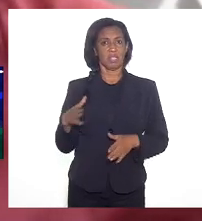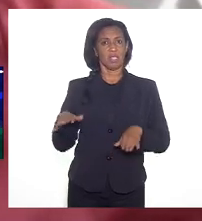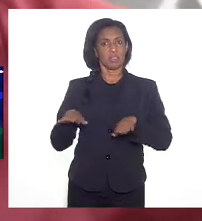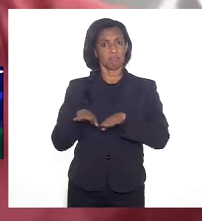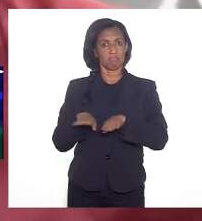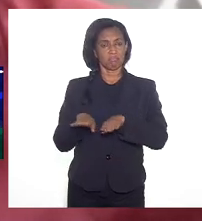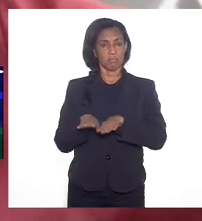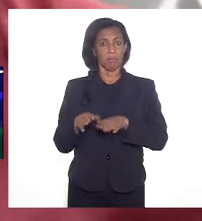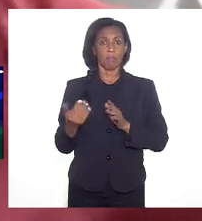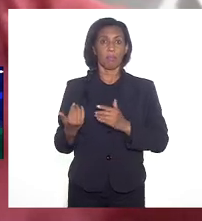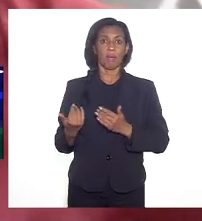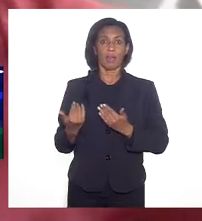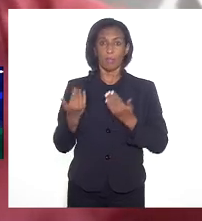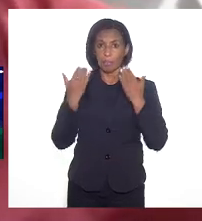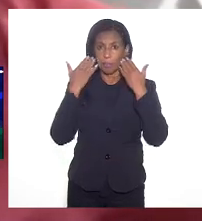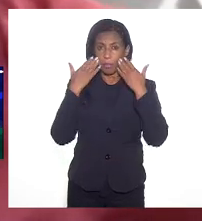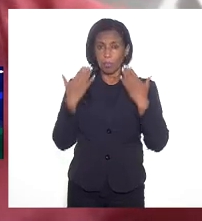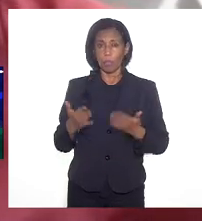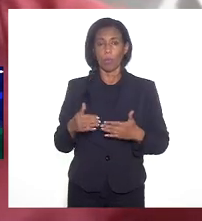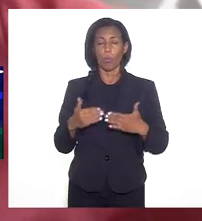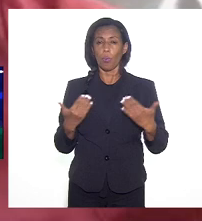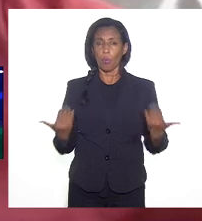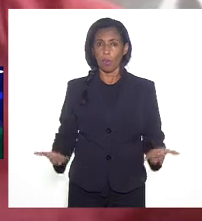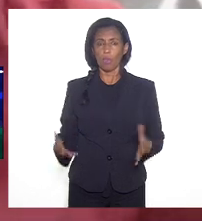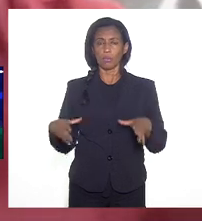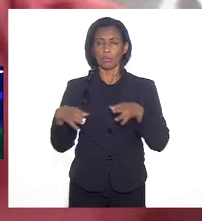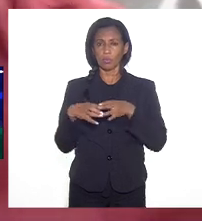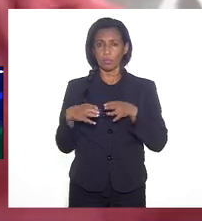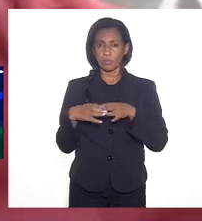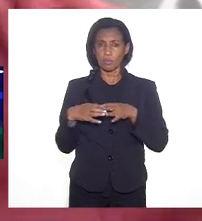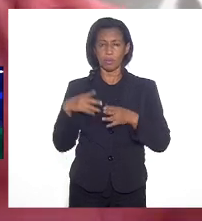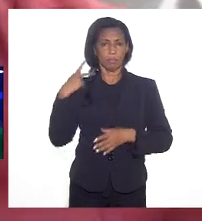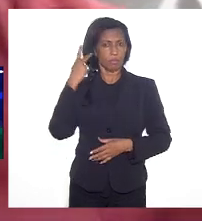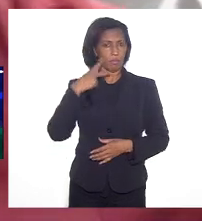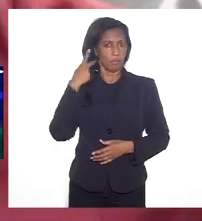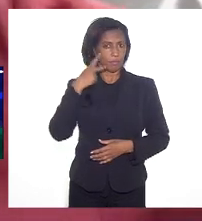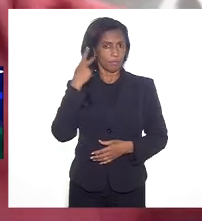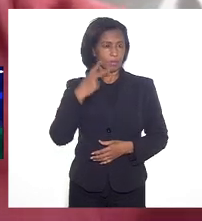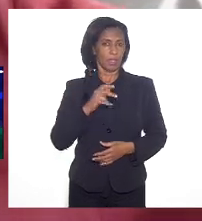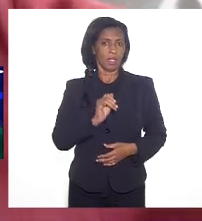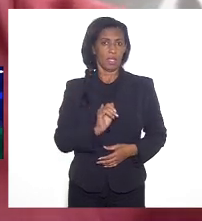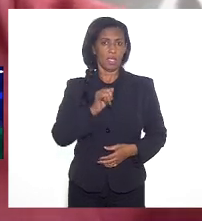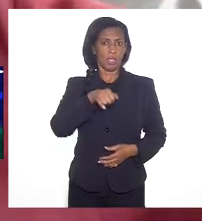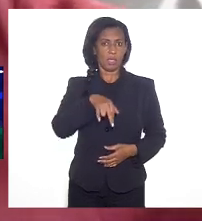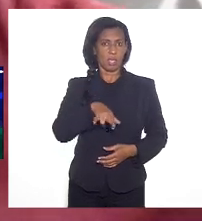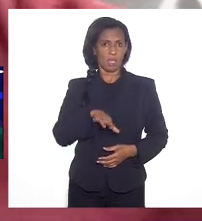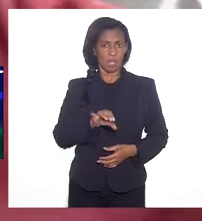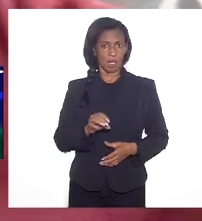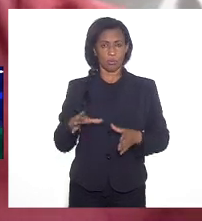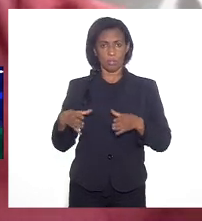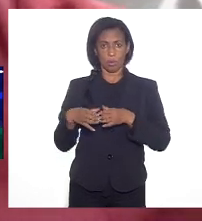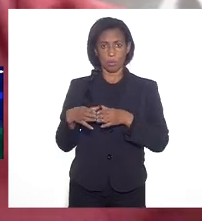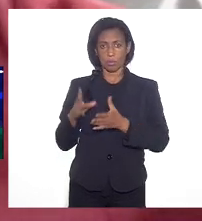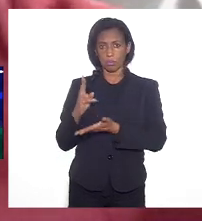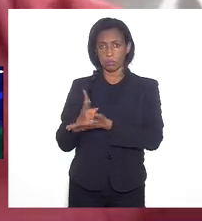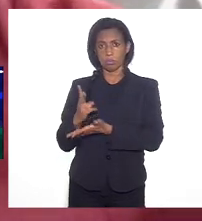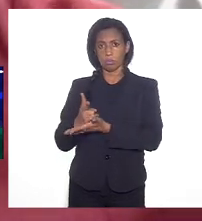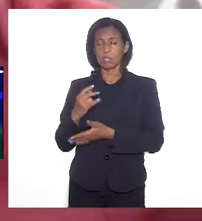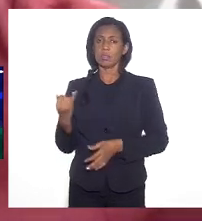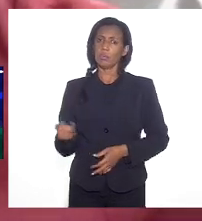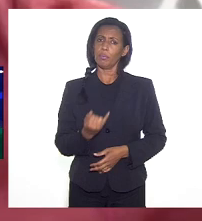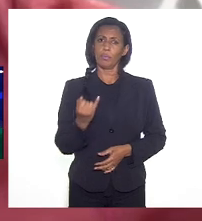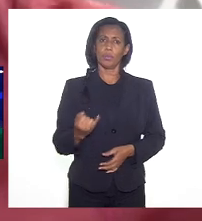para demonstrar o quanto as comissões parlamentares de inquérito e as comissões permanentes são